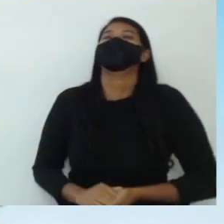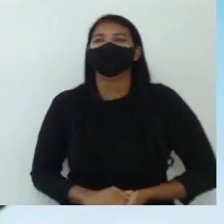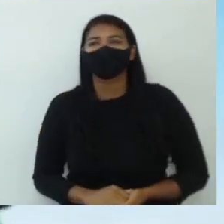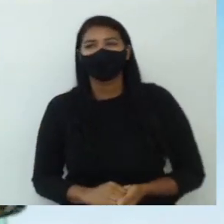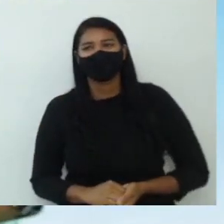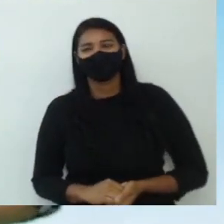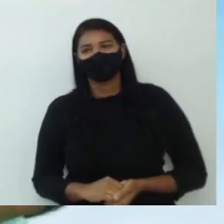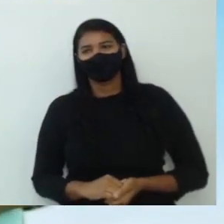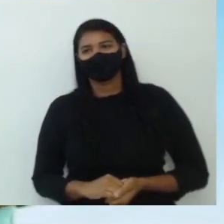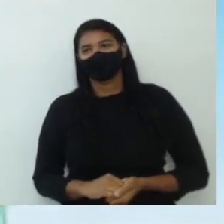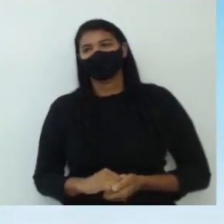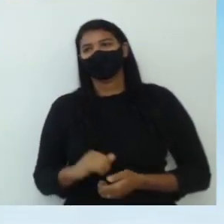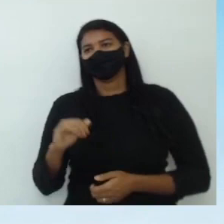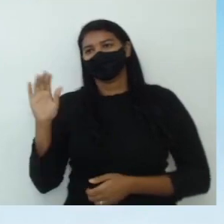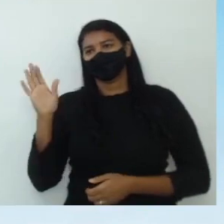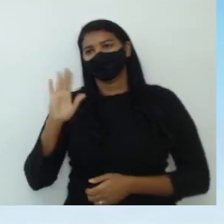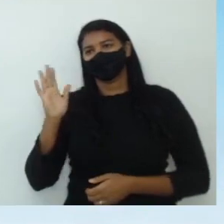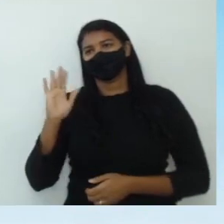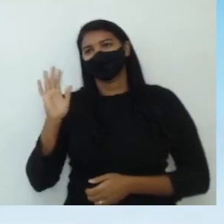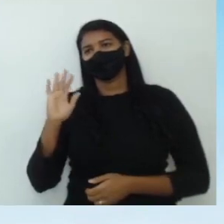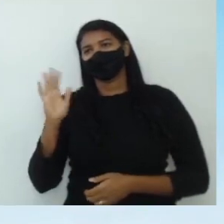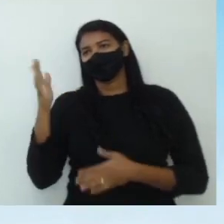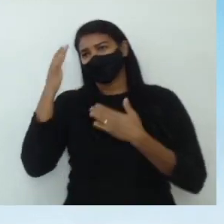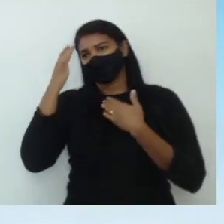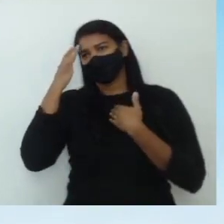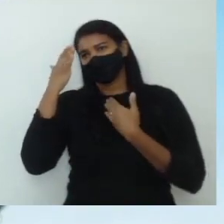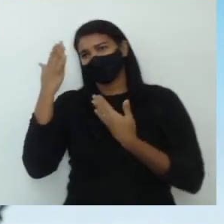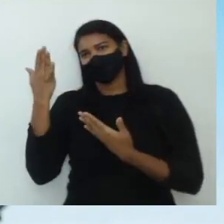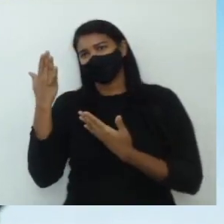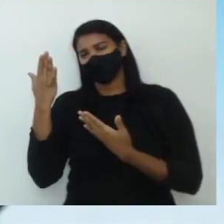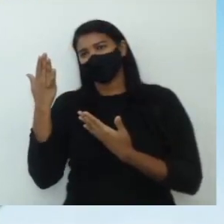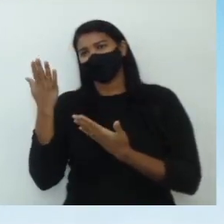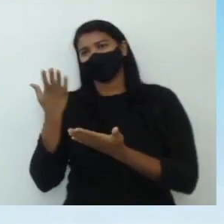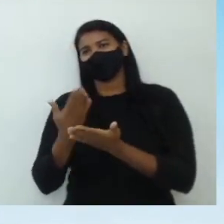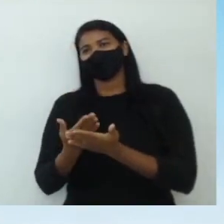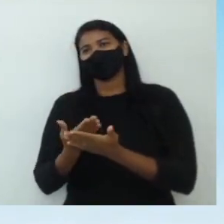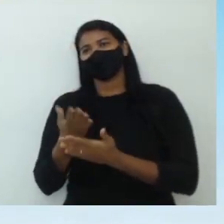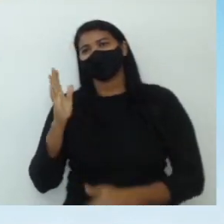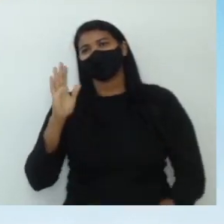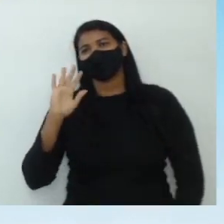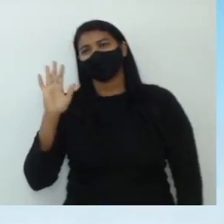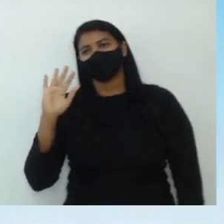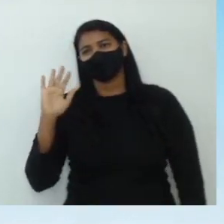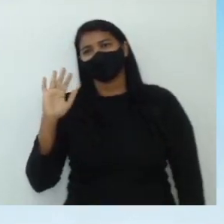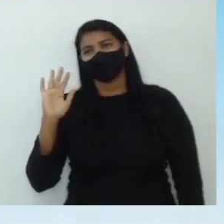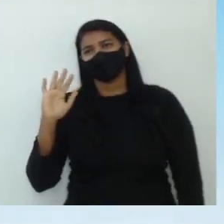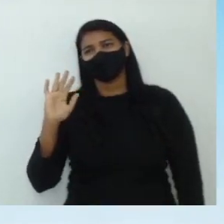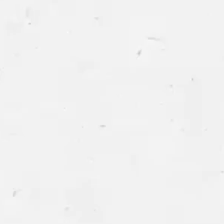Tchau, gente. Obrigada por ter assistido a aula até aqui. Tchau, tchau. Tchau.